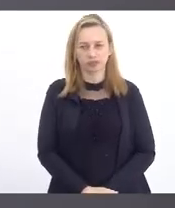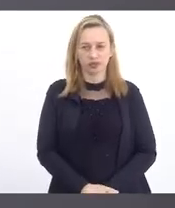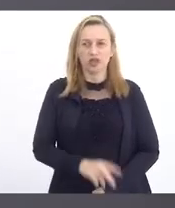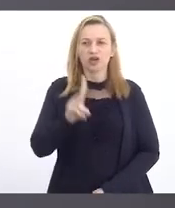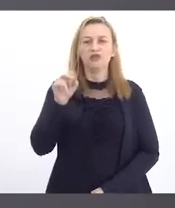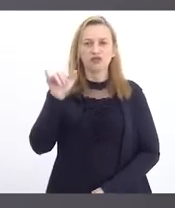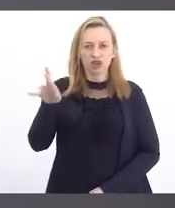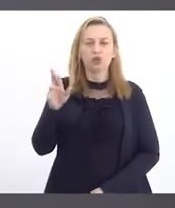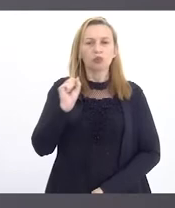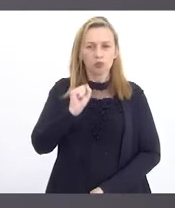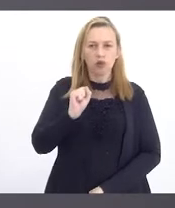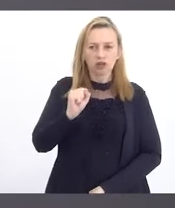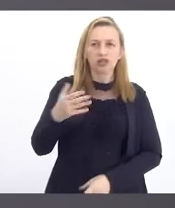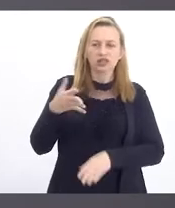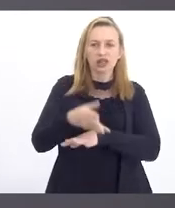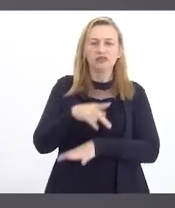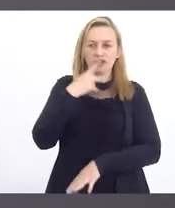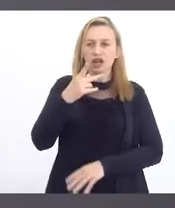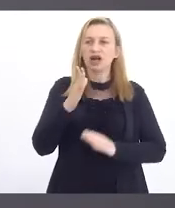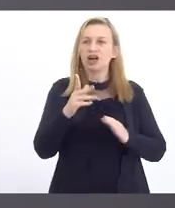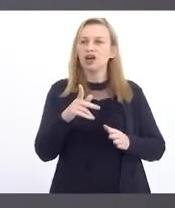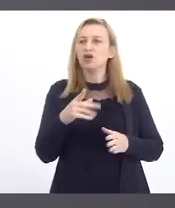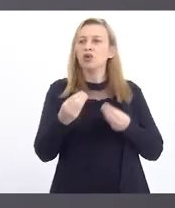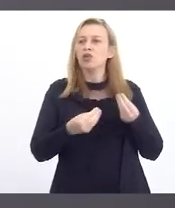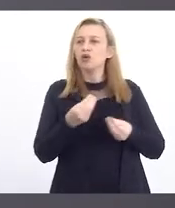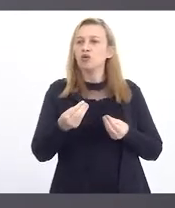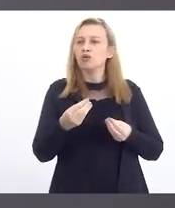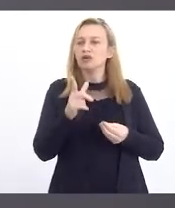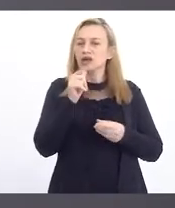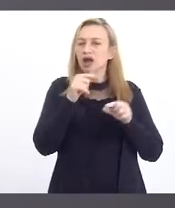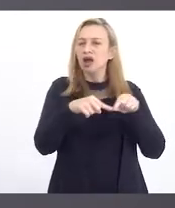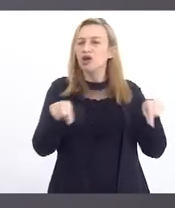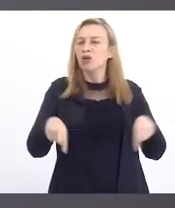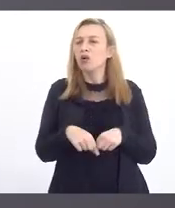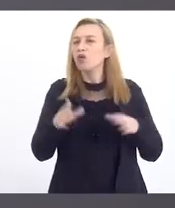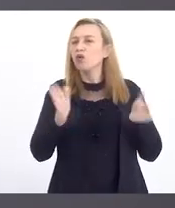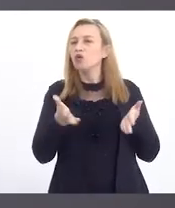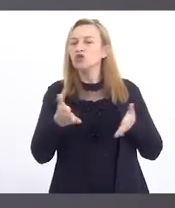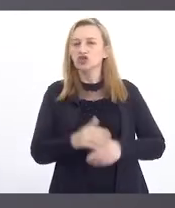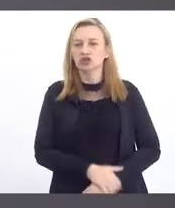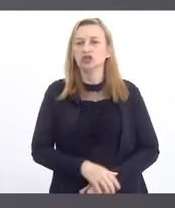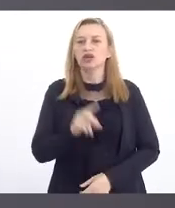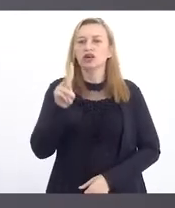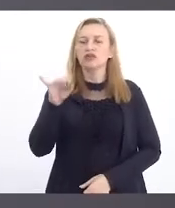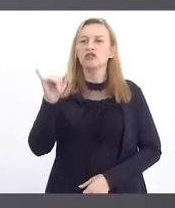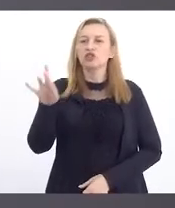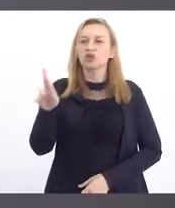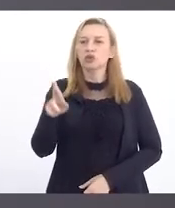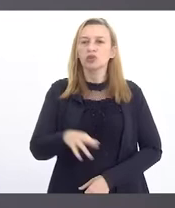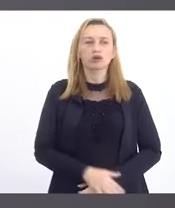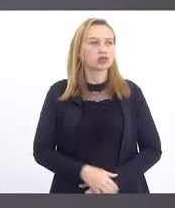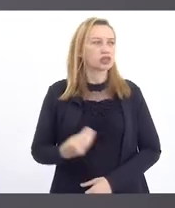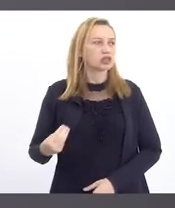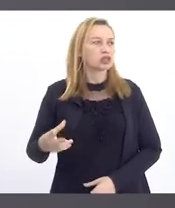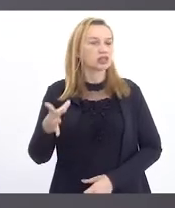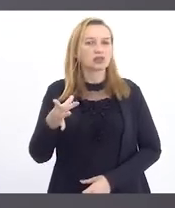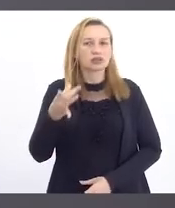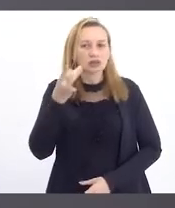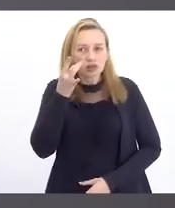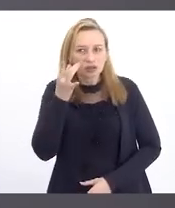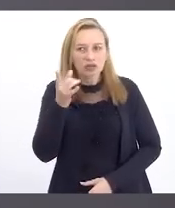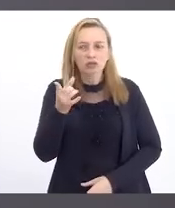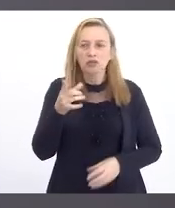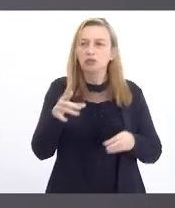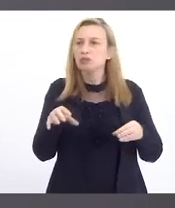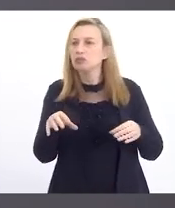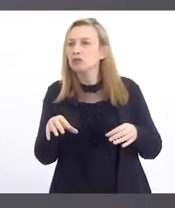Vitor, você pode entrar e falar sobre como é que está a lagoa hoje? Vitor Ambrosioni, está na sala? Estou sim, está